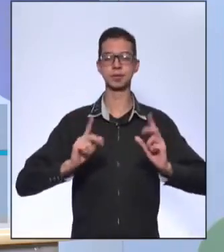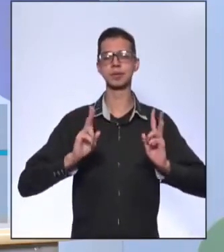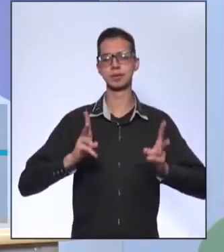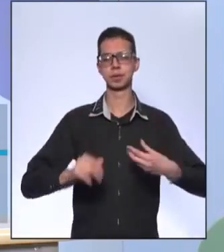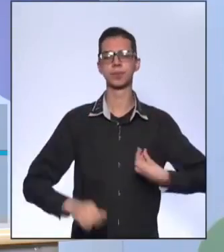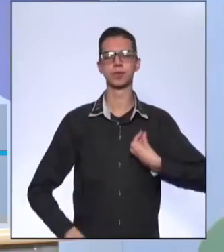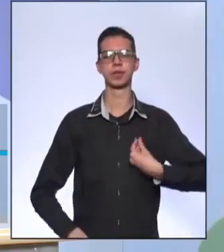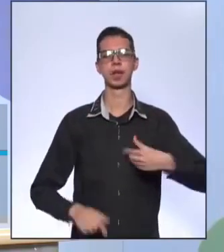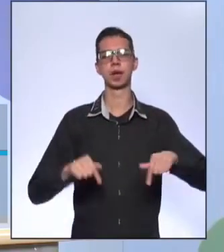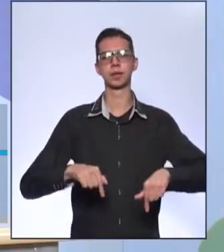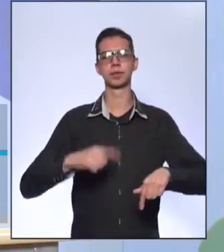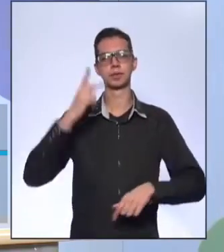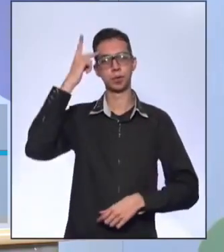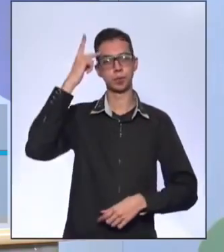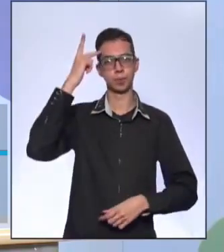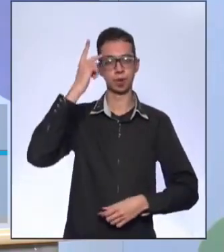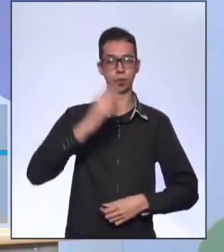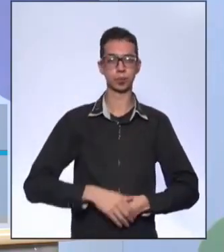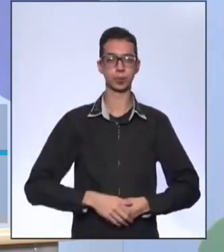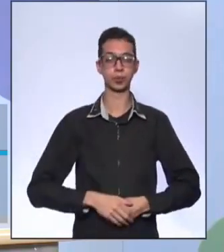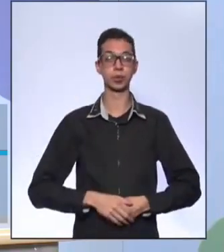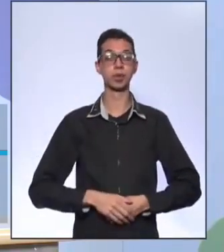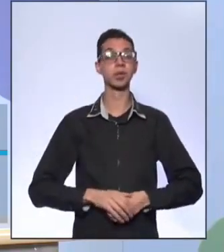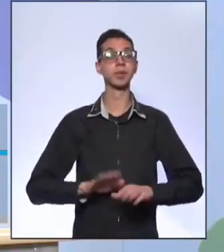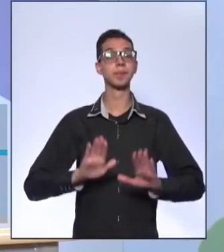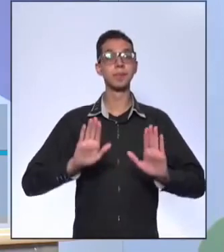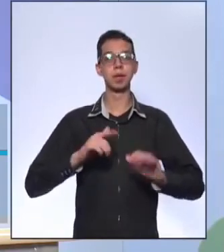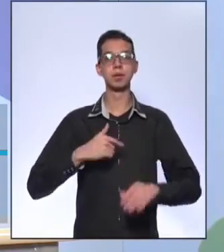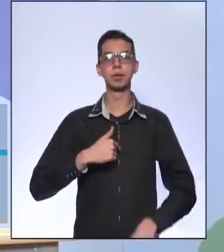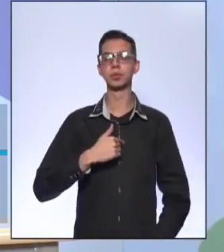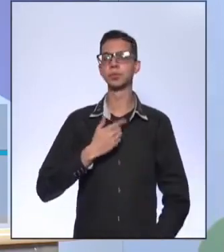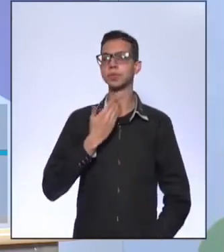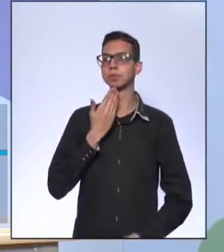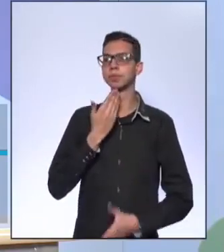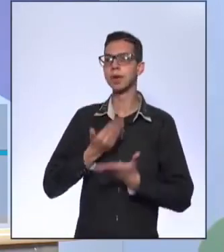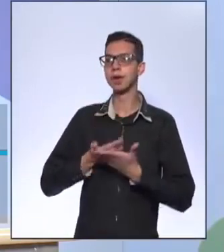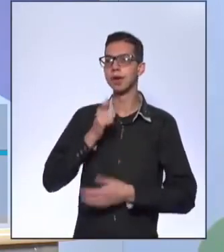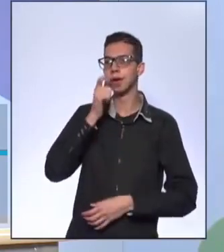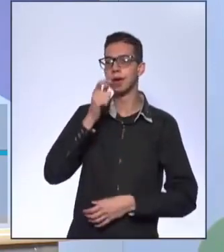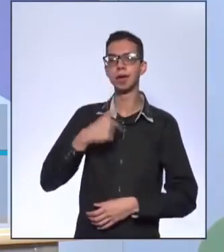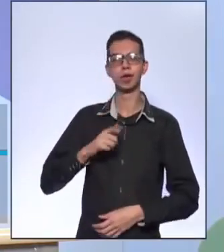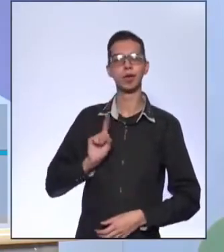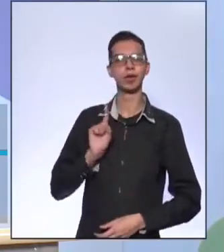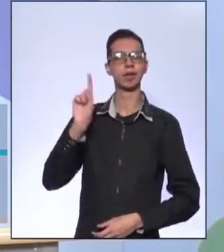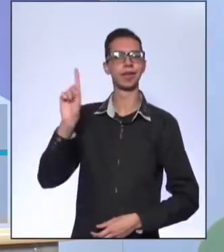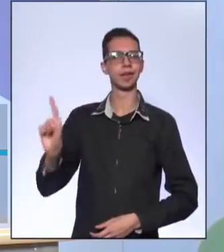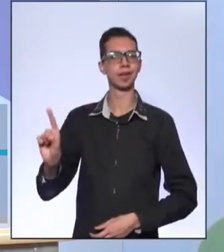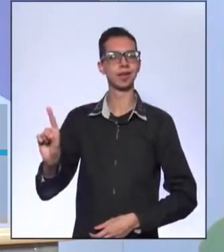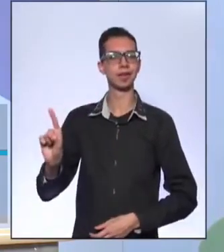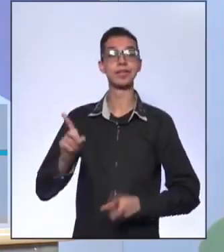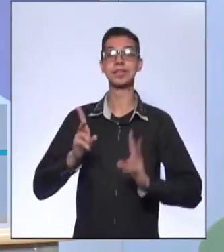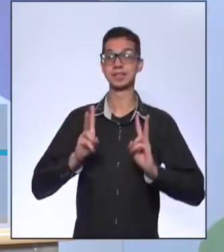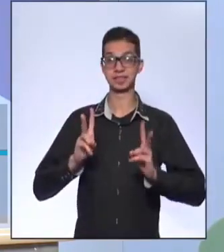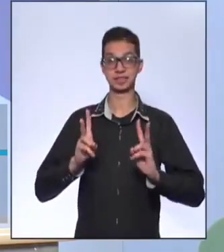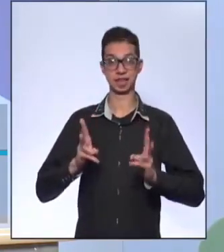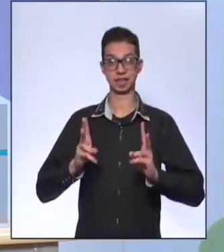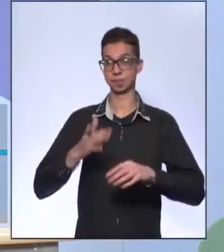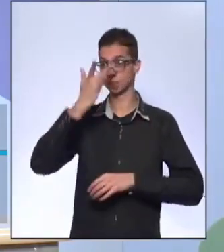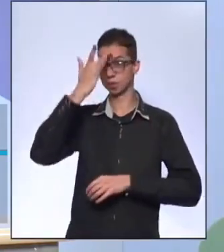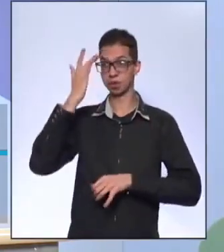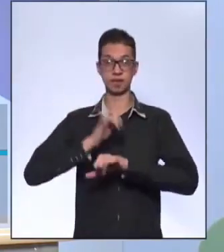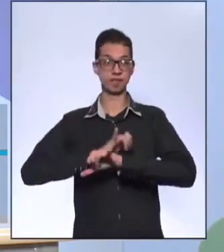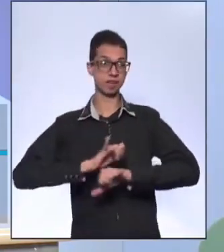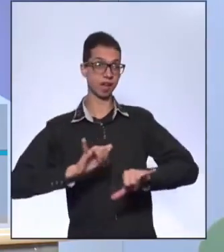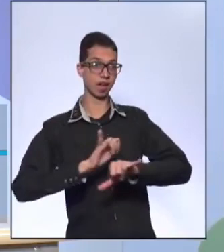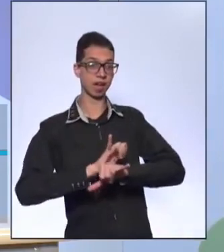gente sempre morou aqui em São Paulo a gente vai daqui de São Paulo era muito curioso ir lá e às vezes as pessoas falavam Nossa ai só que é chique veio de São Paulo